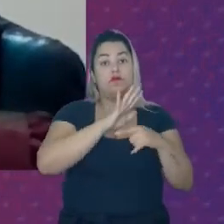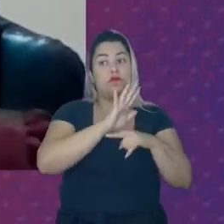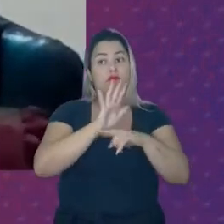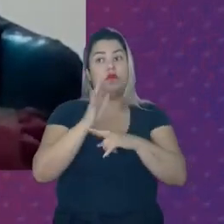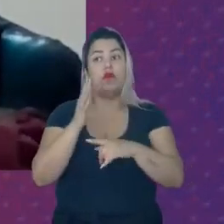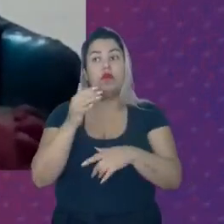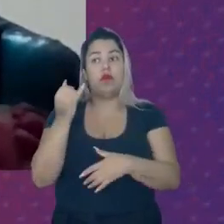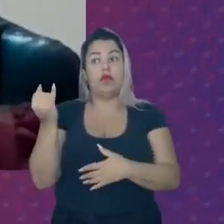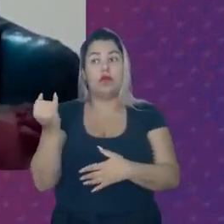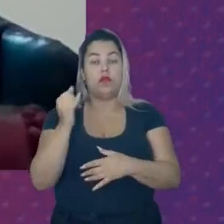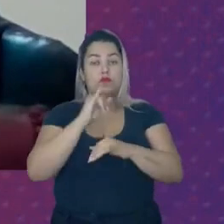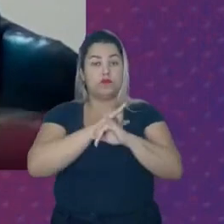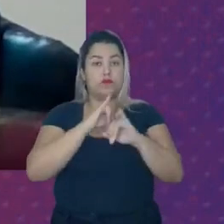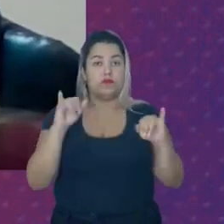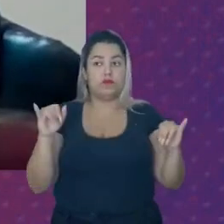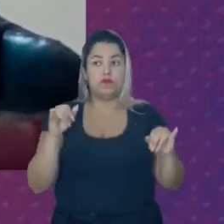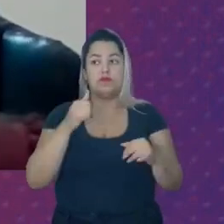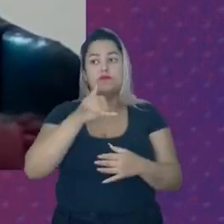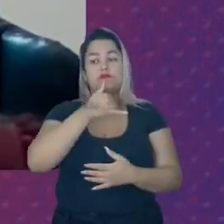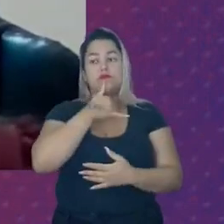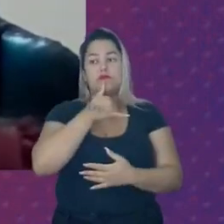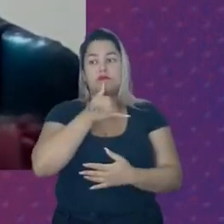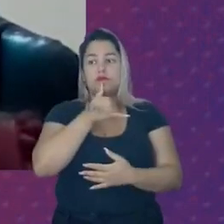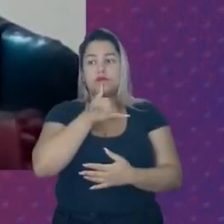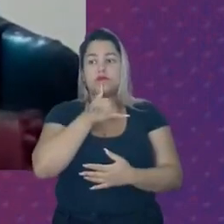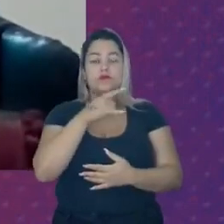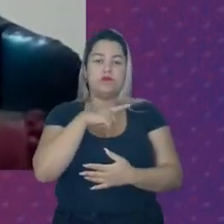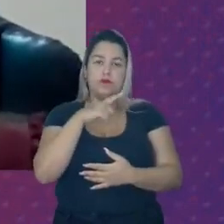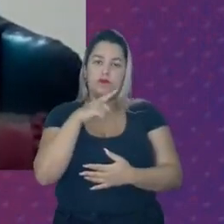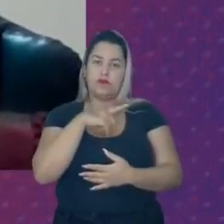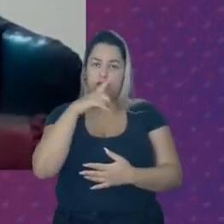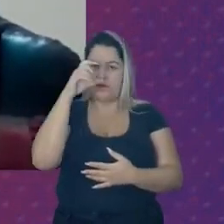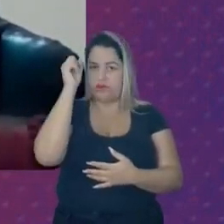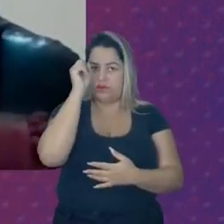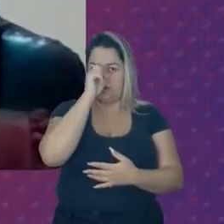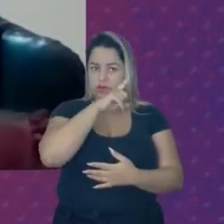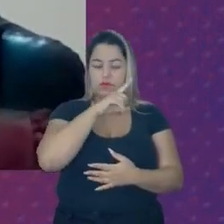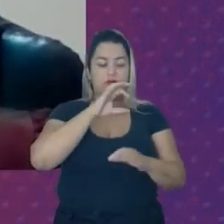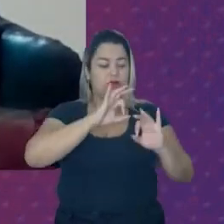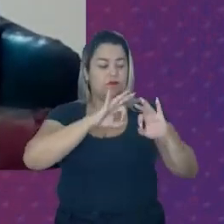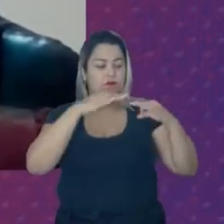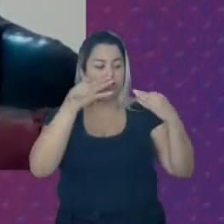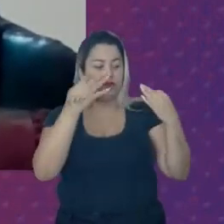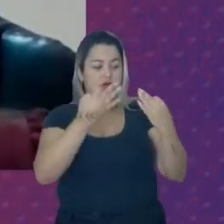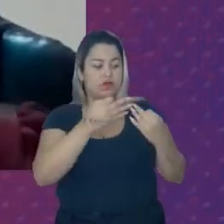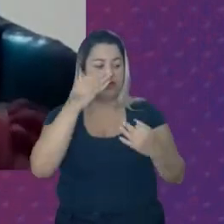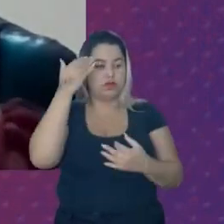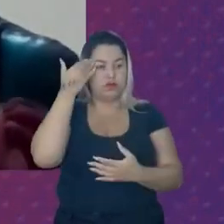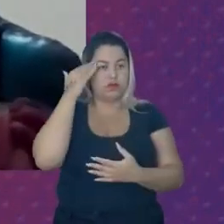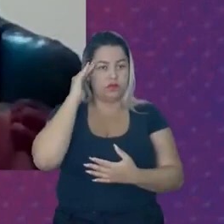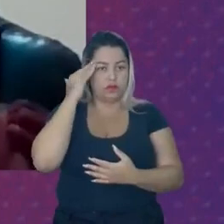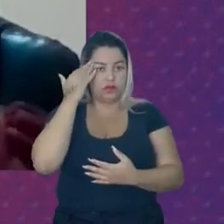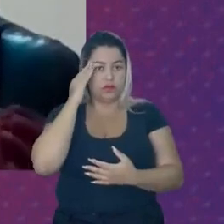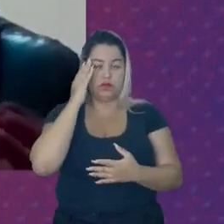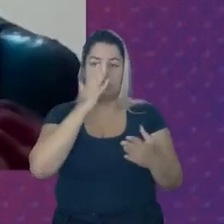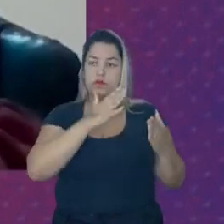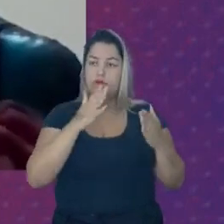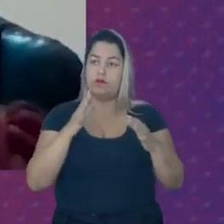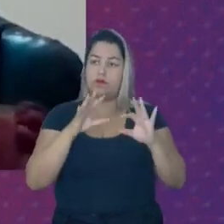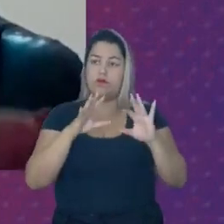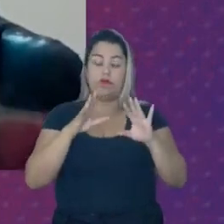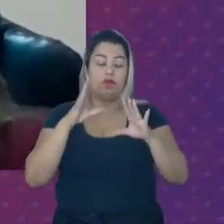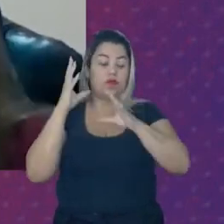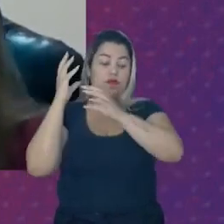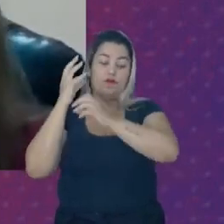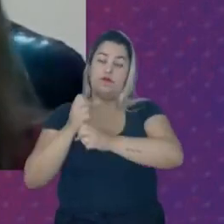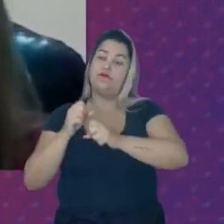informações verídicas ali. Infelizmente, a gente ainda tem tido muita dificuldade das famílias compreenderem de que o programa Bolsa Família, ele